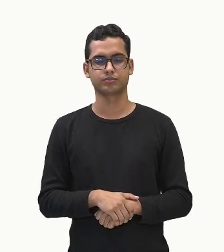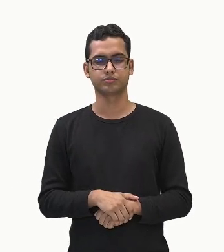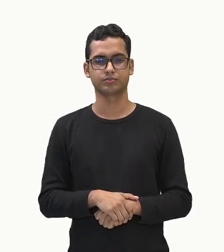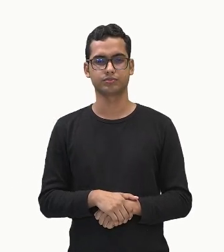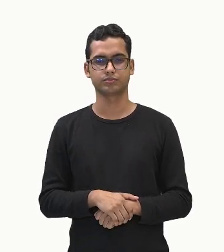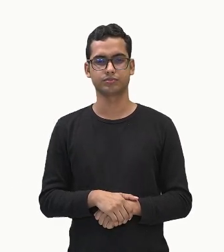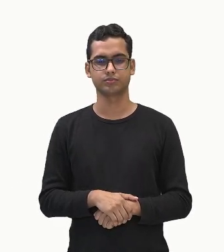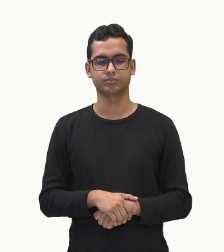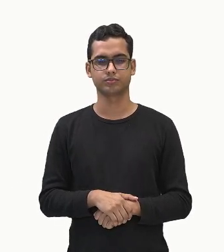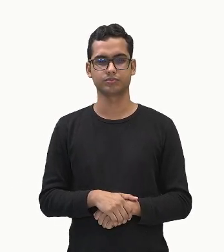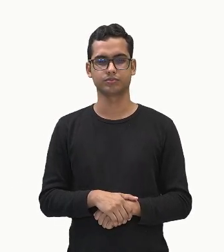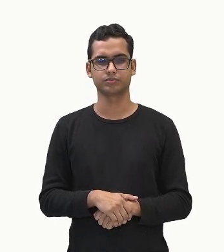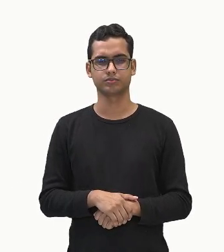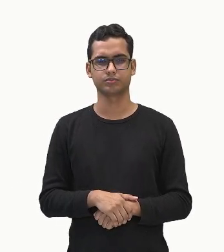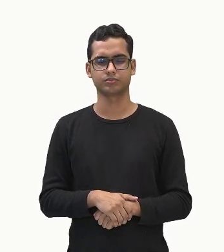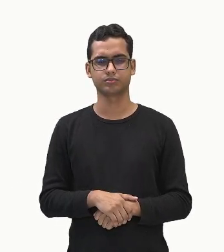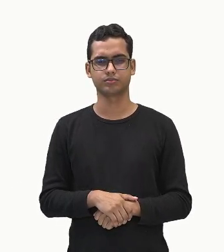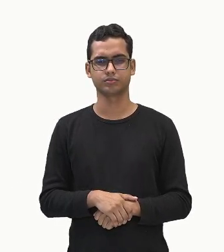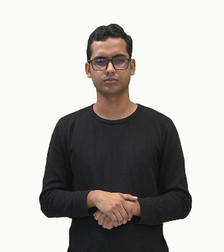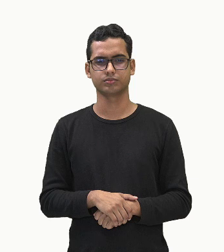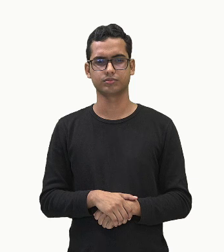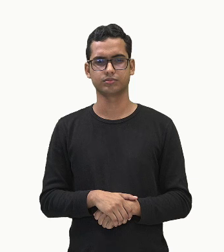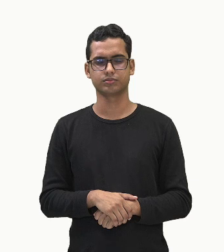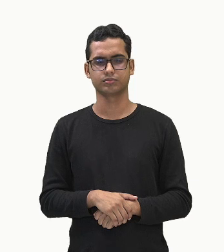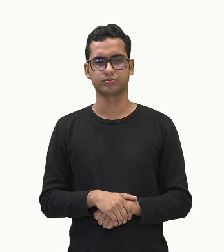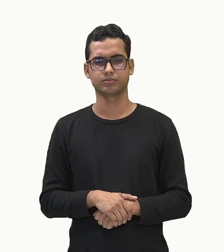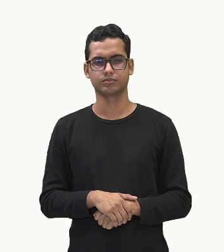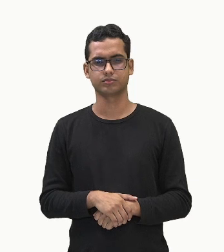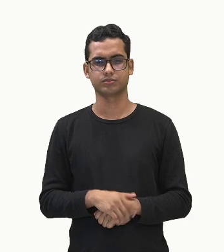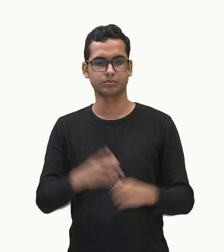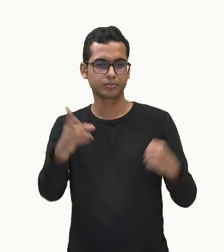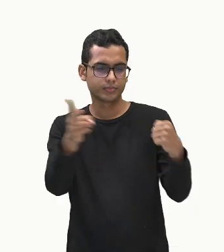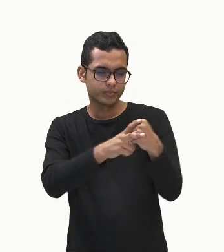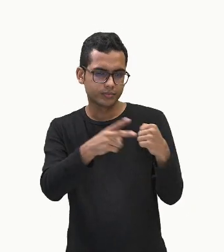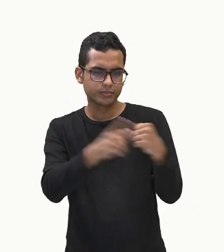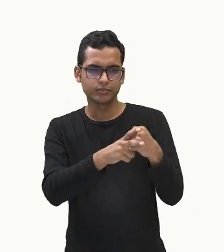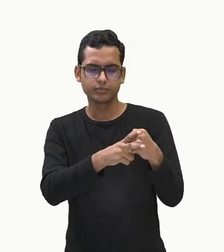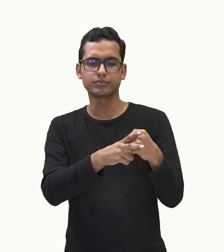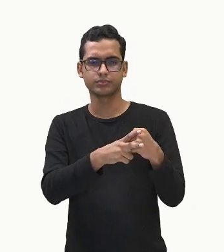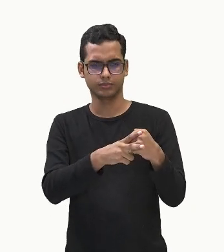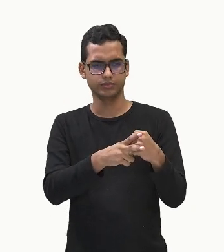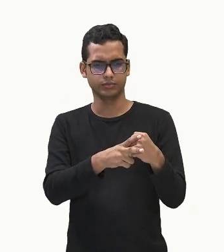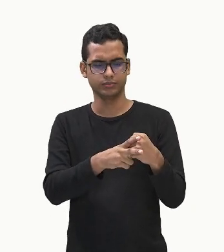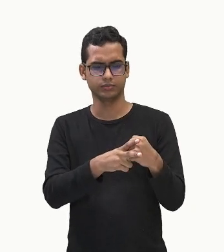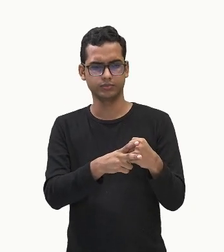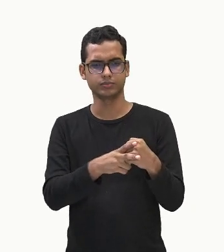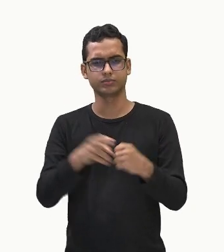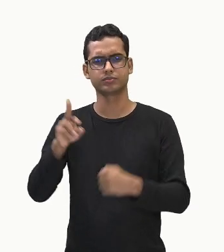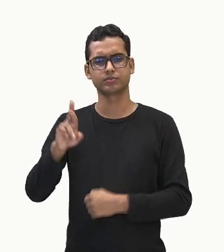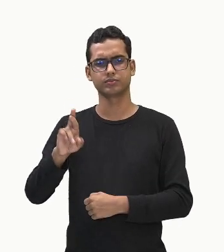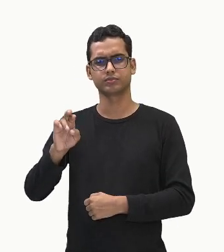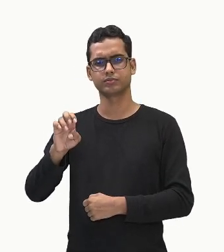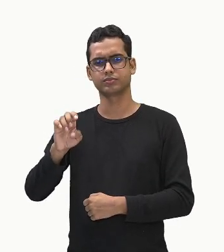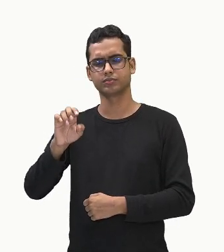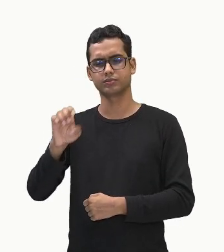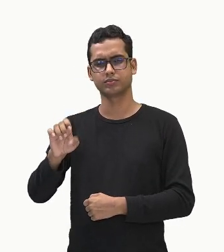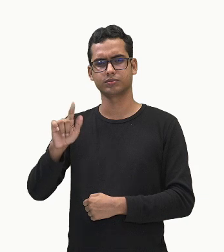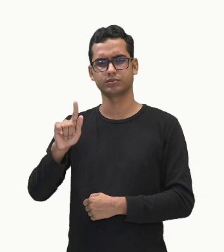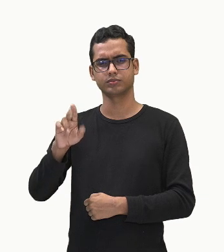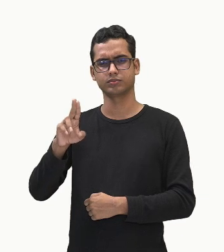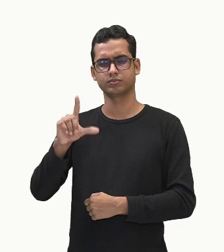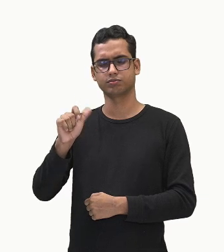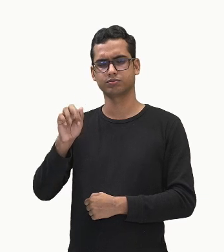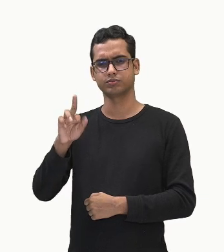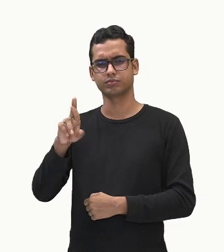do conteúdo. Então, os verbos regulares, como nós já vimos, são aqueles que mantêm a